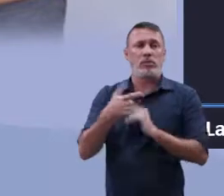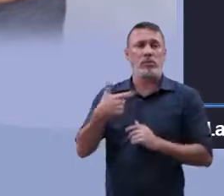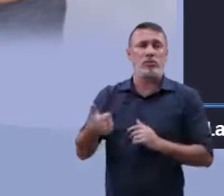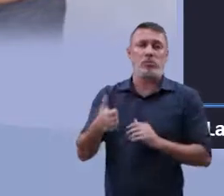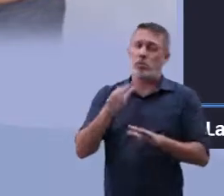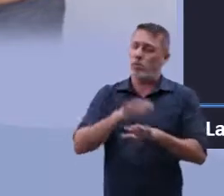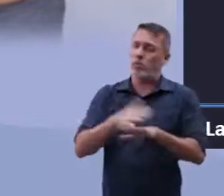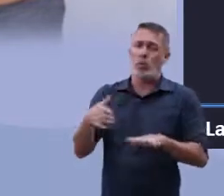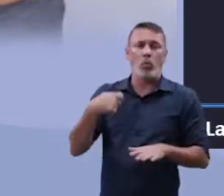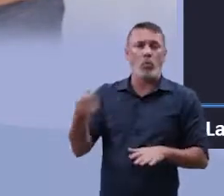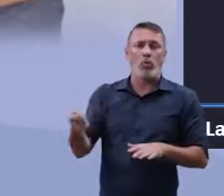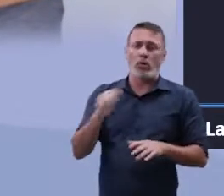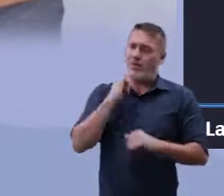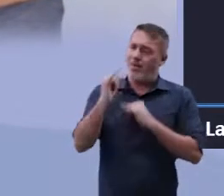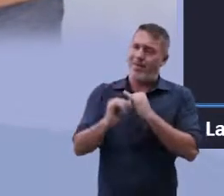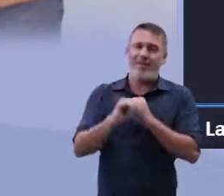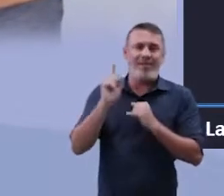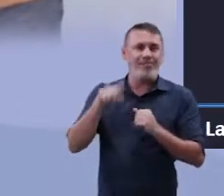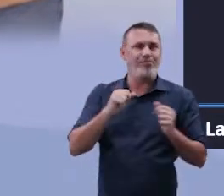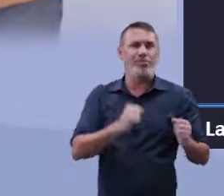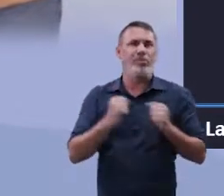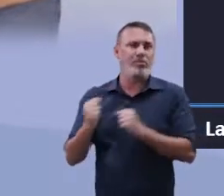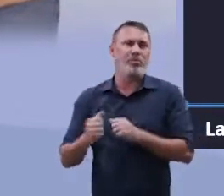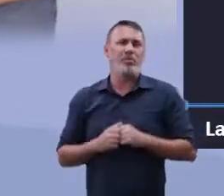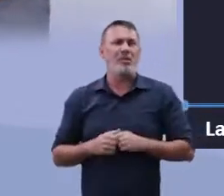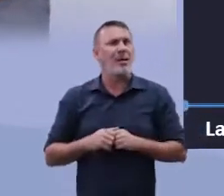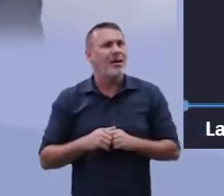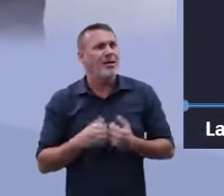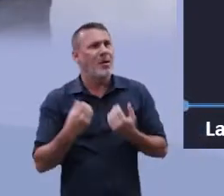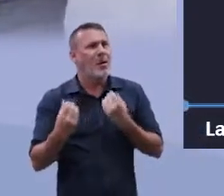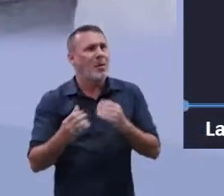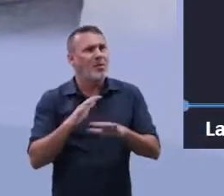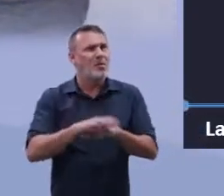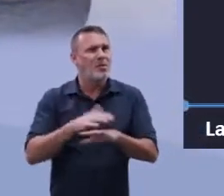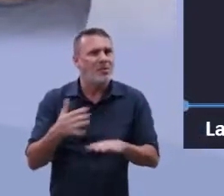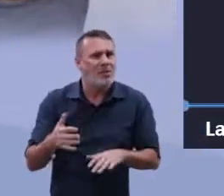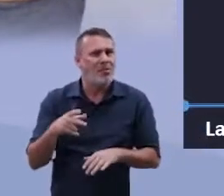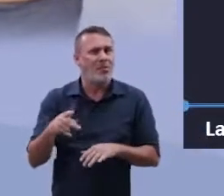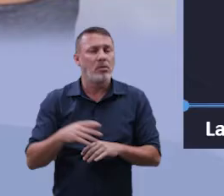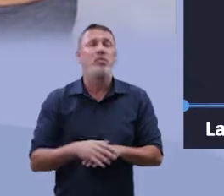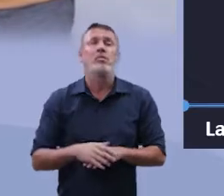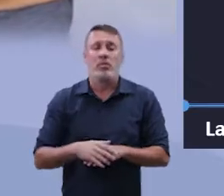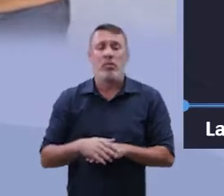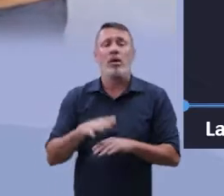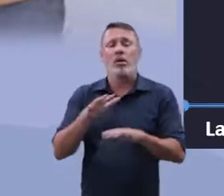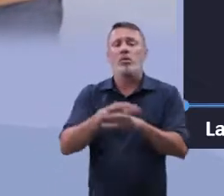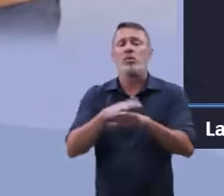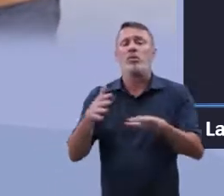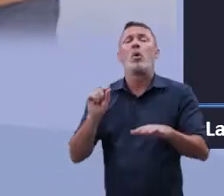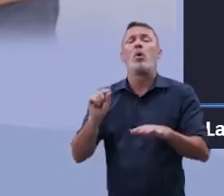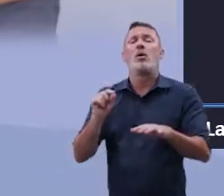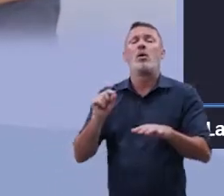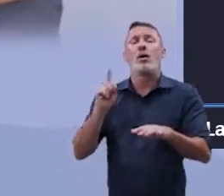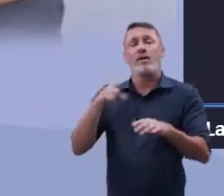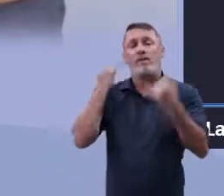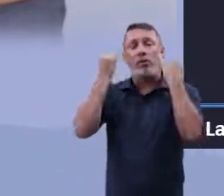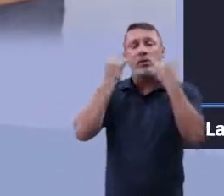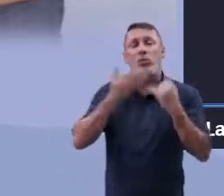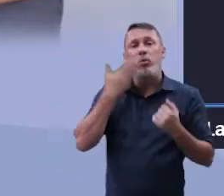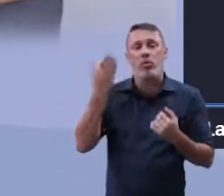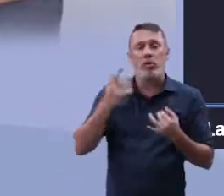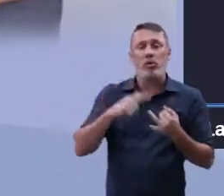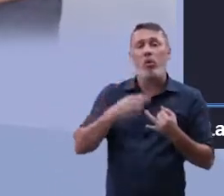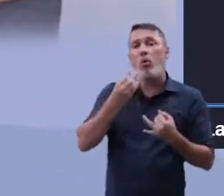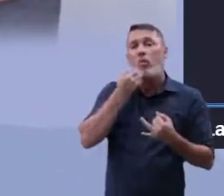século XXI. É isso. Como assim, professor? Que tipo de exclusão é essa? Exclusão de informação, de